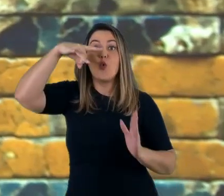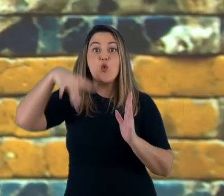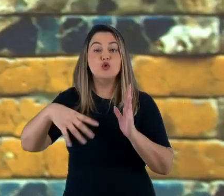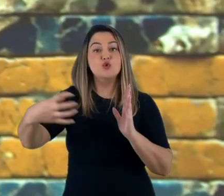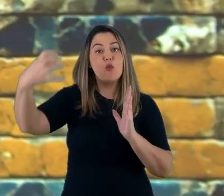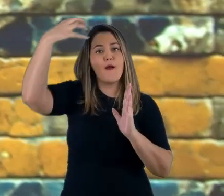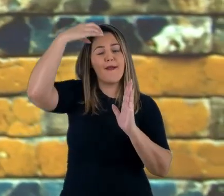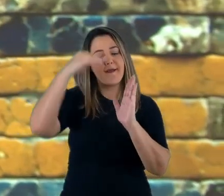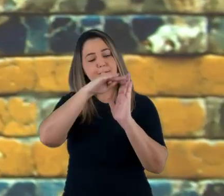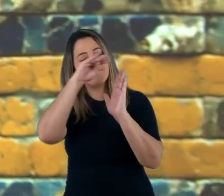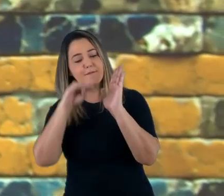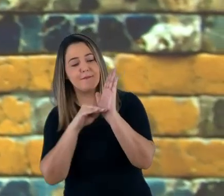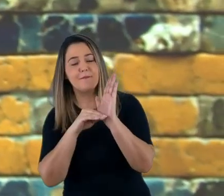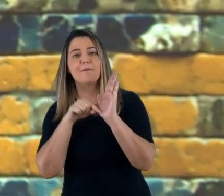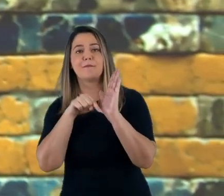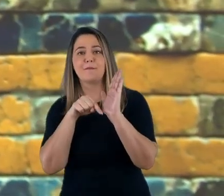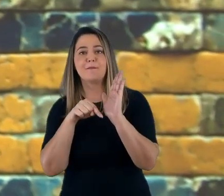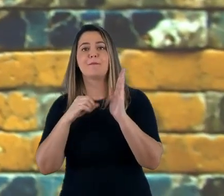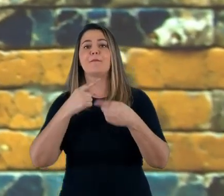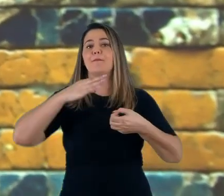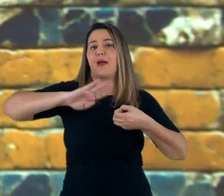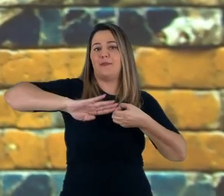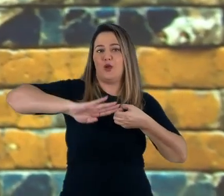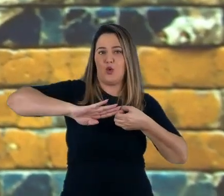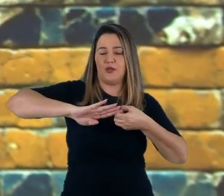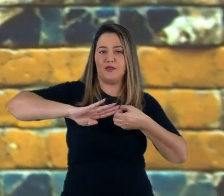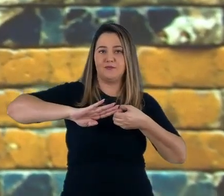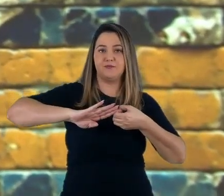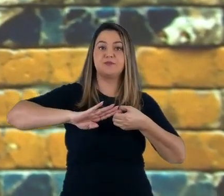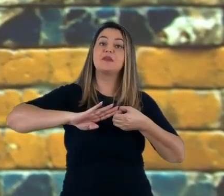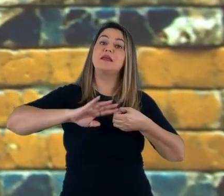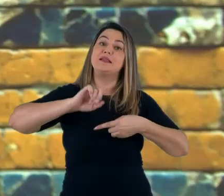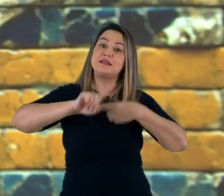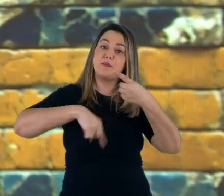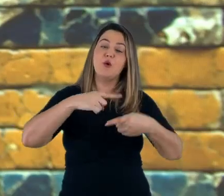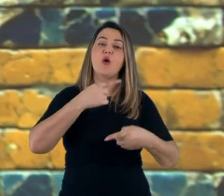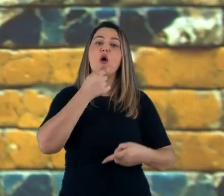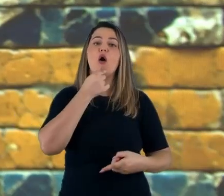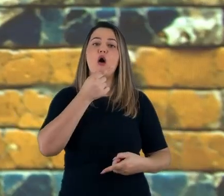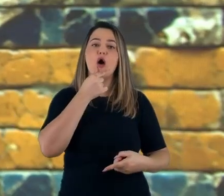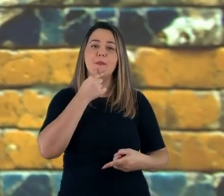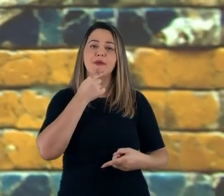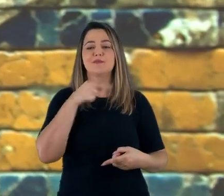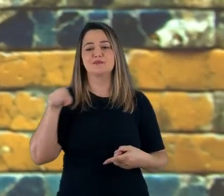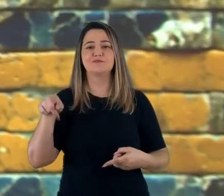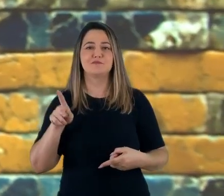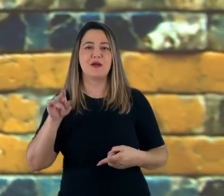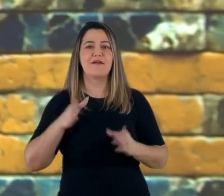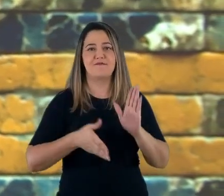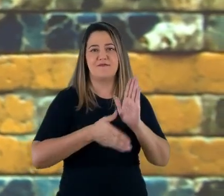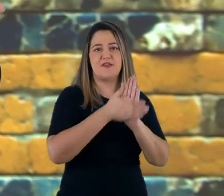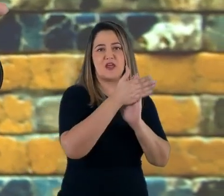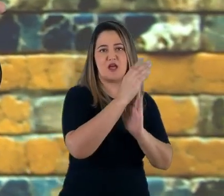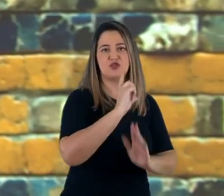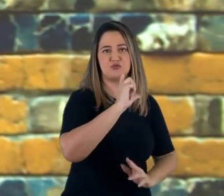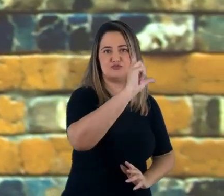um corregente ocupando o trono da Babilônia apenas no momento em que seu pai estivesse ausente da cidade, como